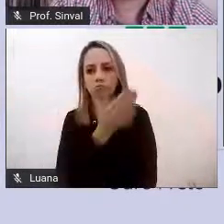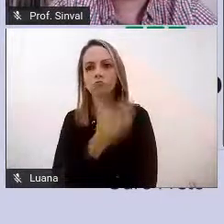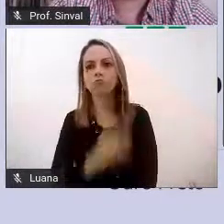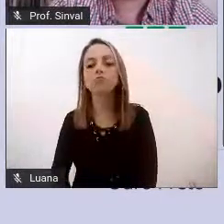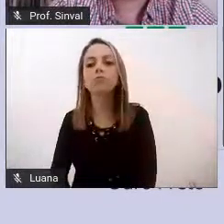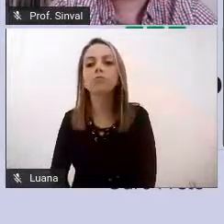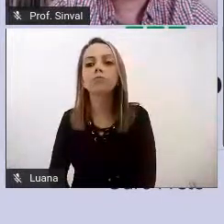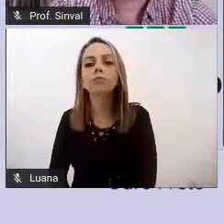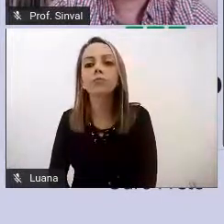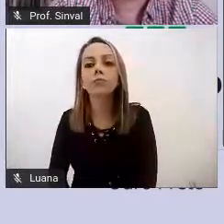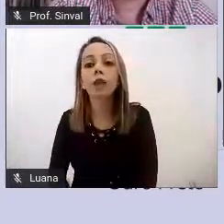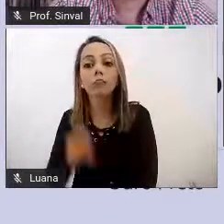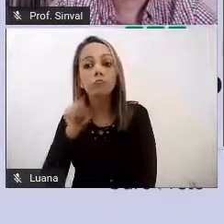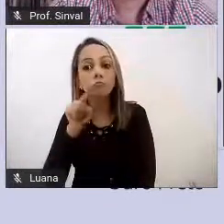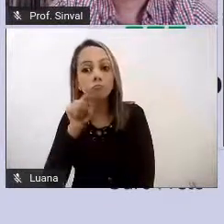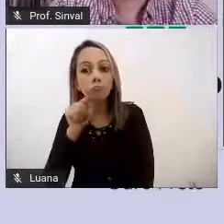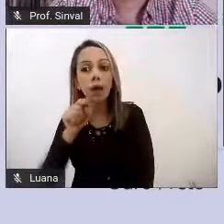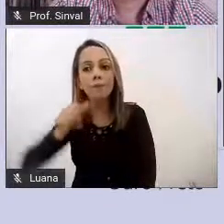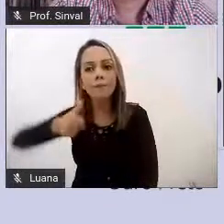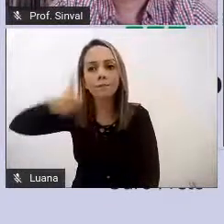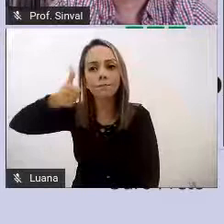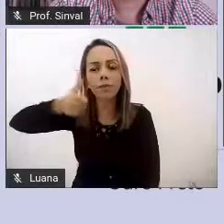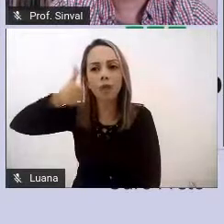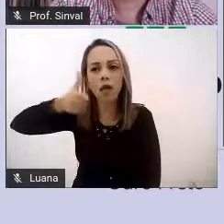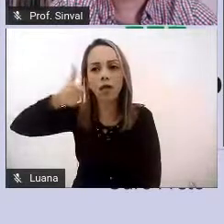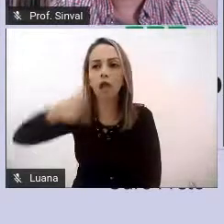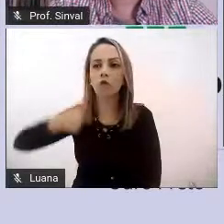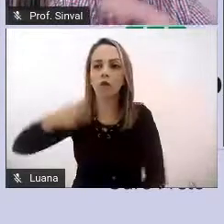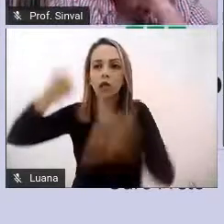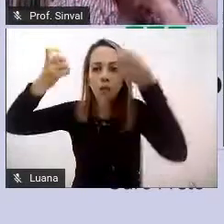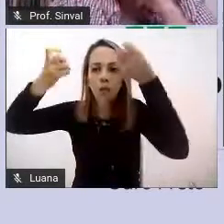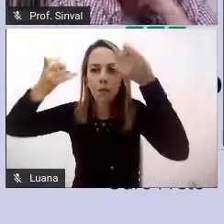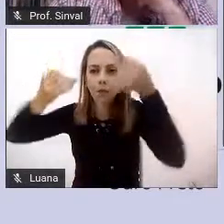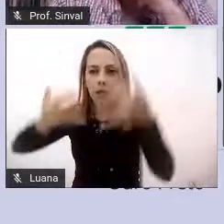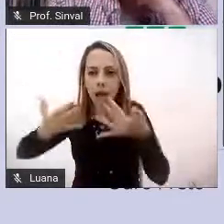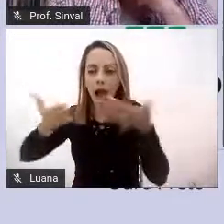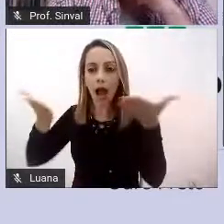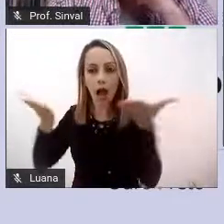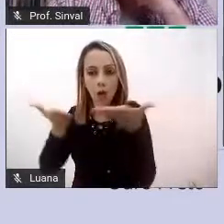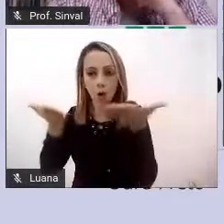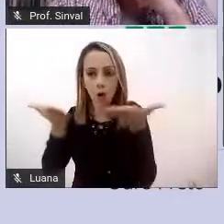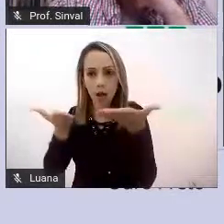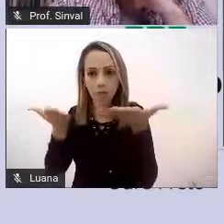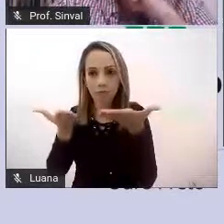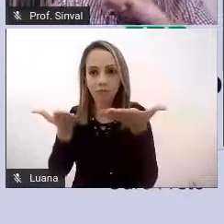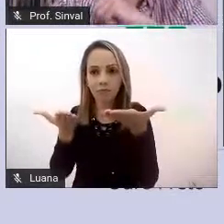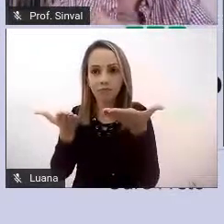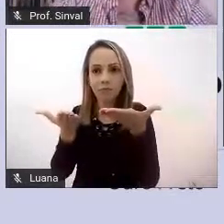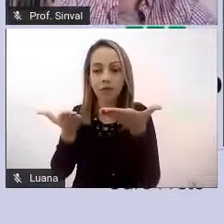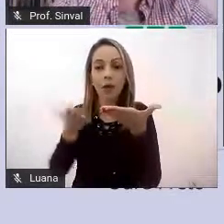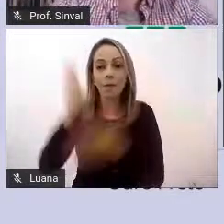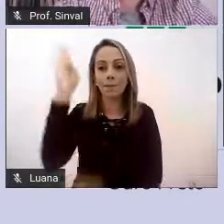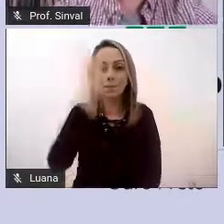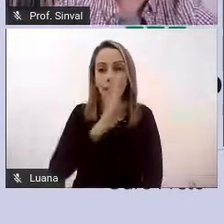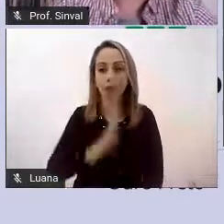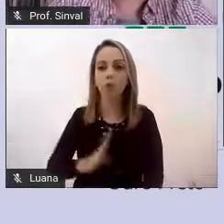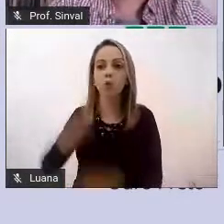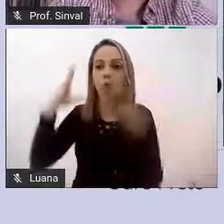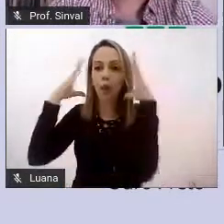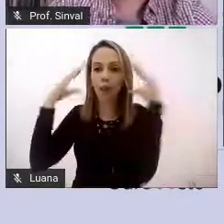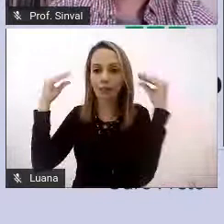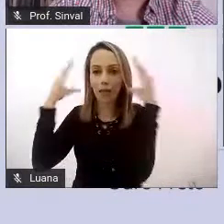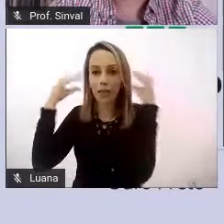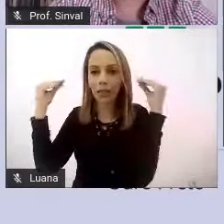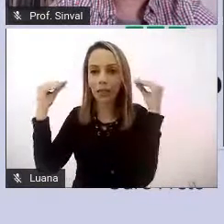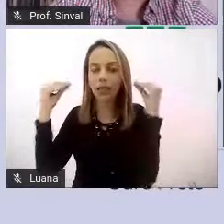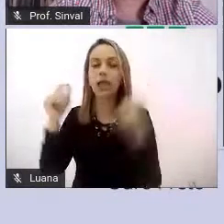Bom, a primeira parte que eu vou falar, então, mais propriamente desse Brasil holandês, diz respeito àquele